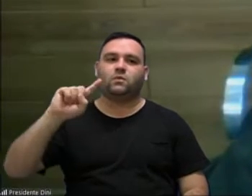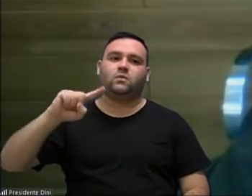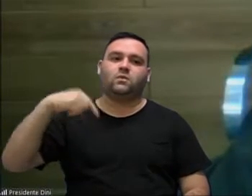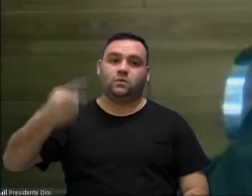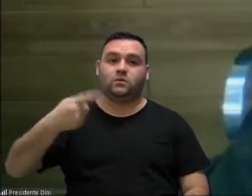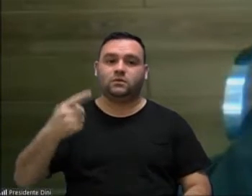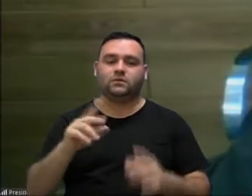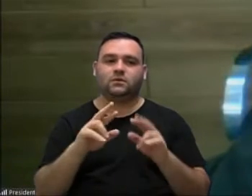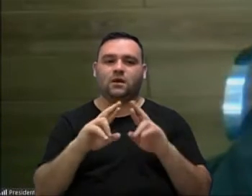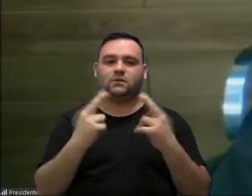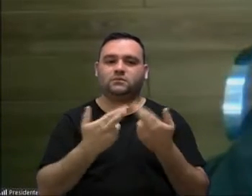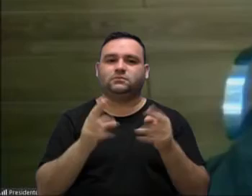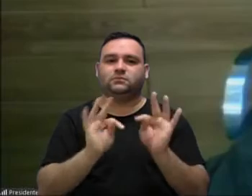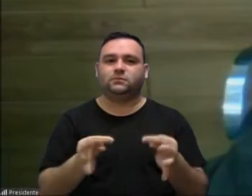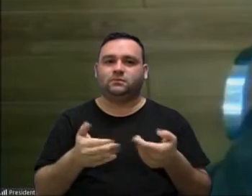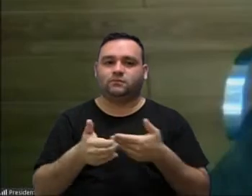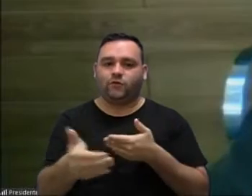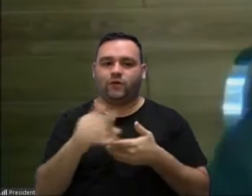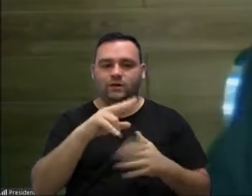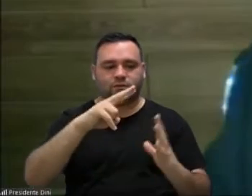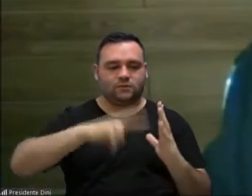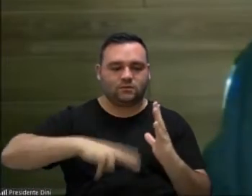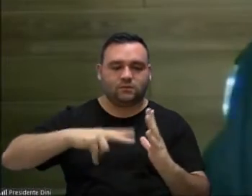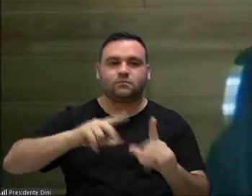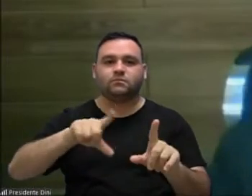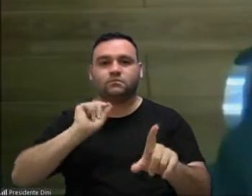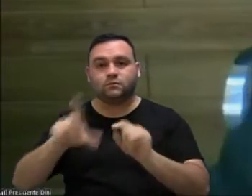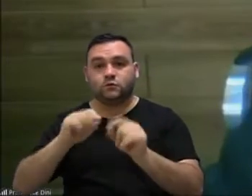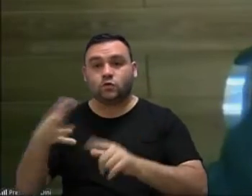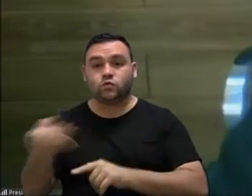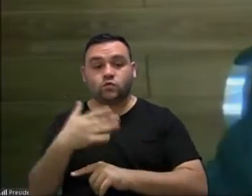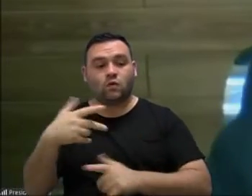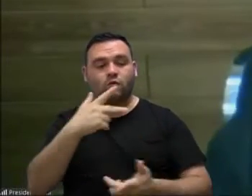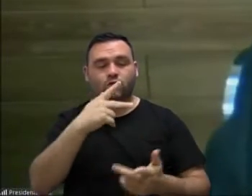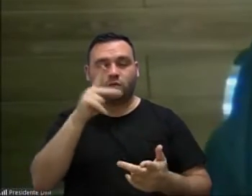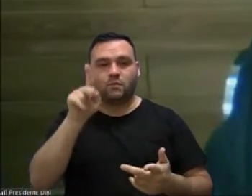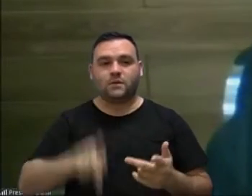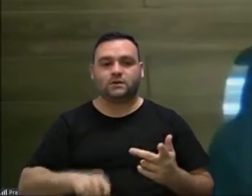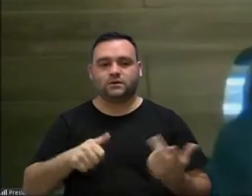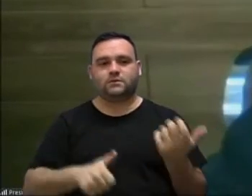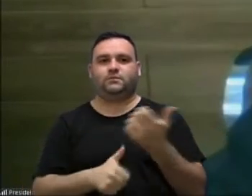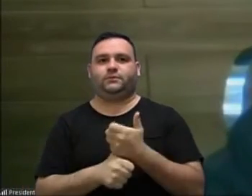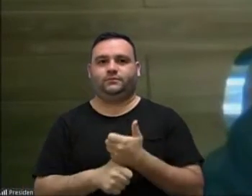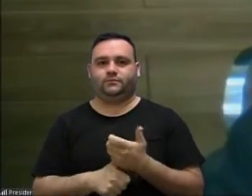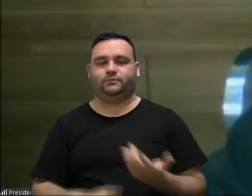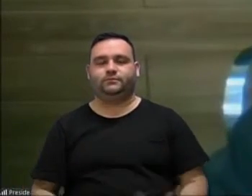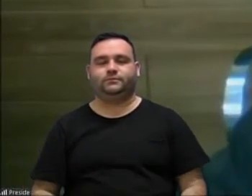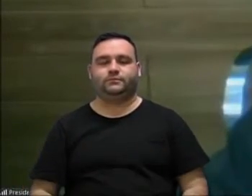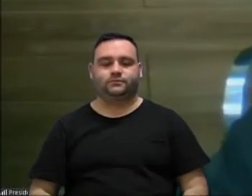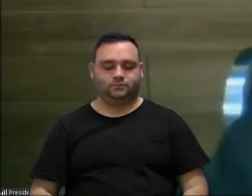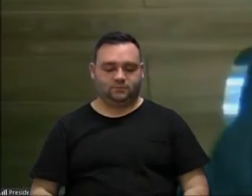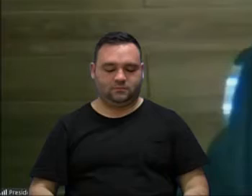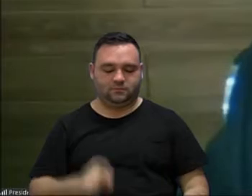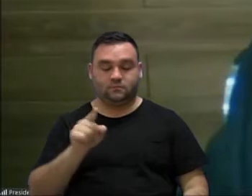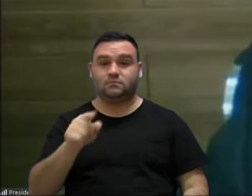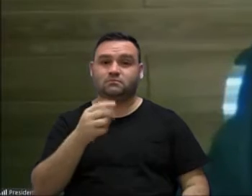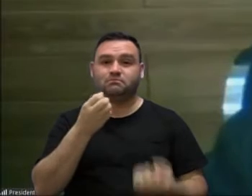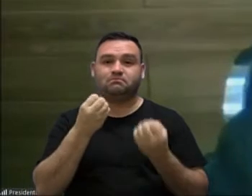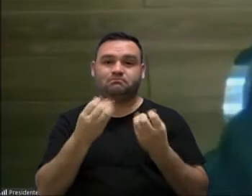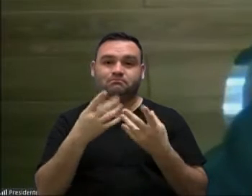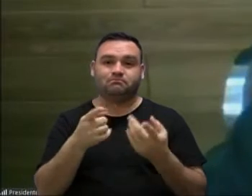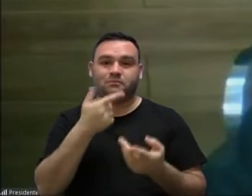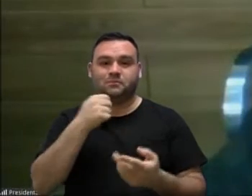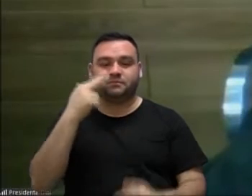sessão ordinária, será feita a nova eleição para esta vaga. Foi bom o encontro do